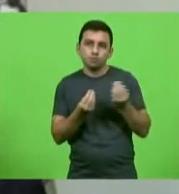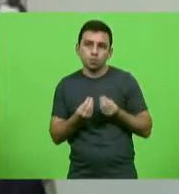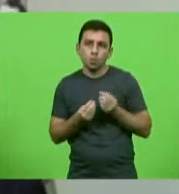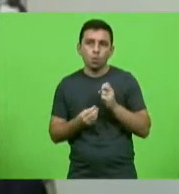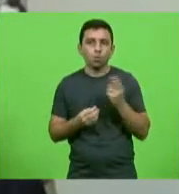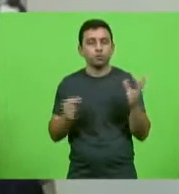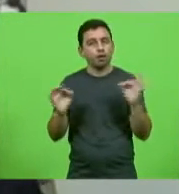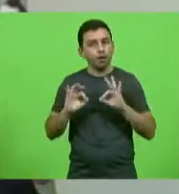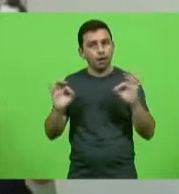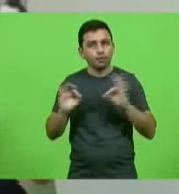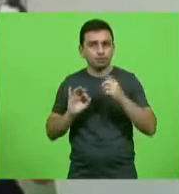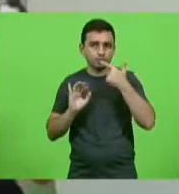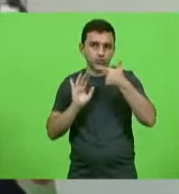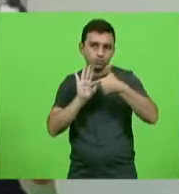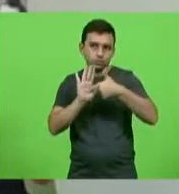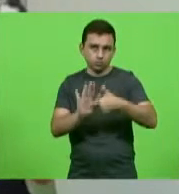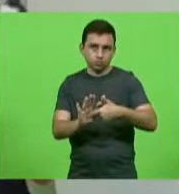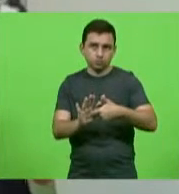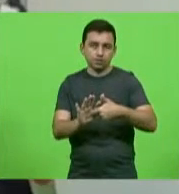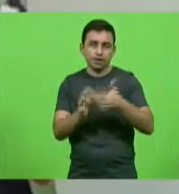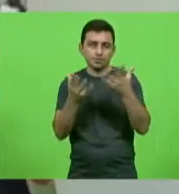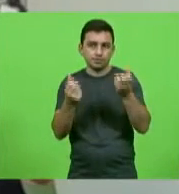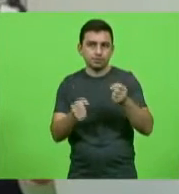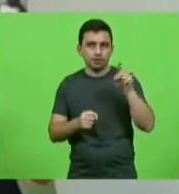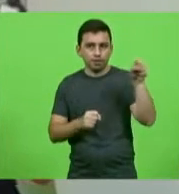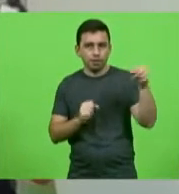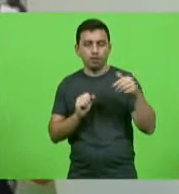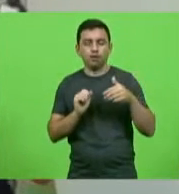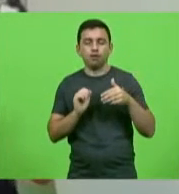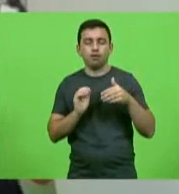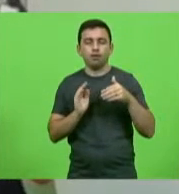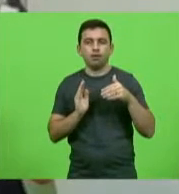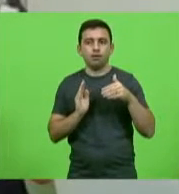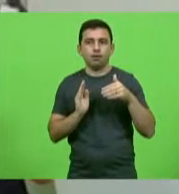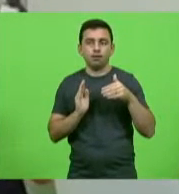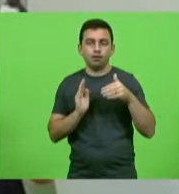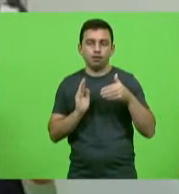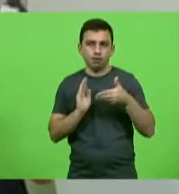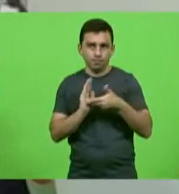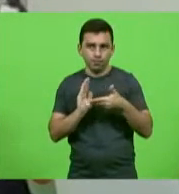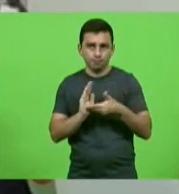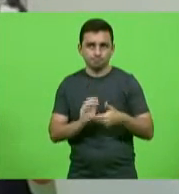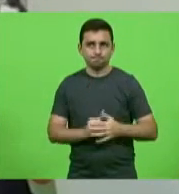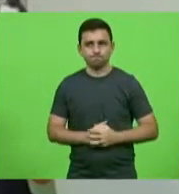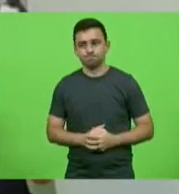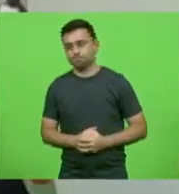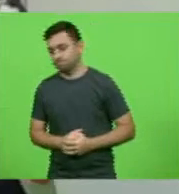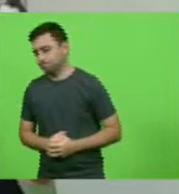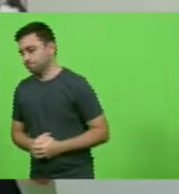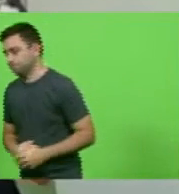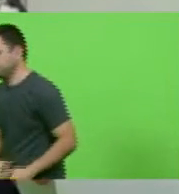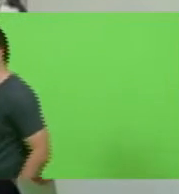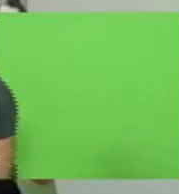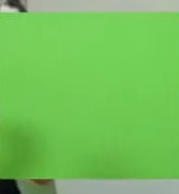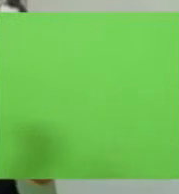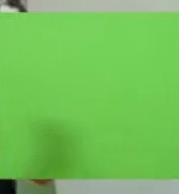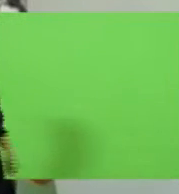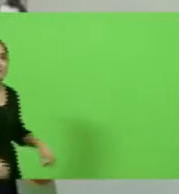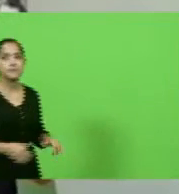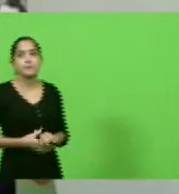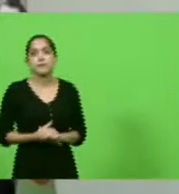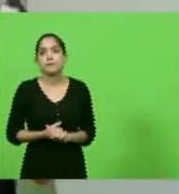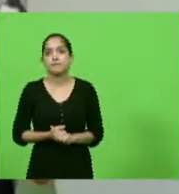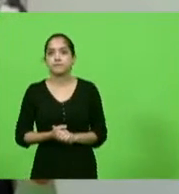da denúncia autorizada pela Câmara, no caso, a Câmara dos Deputados. Há três ordens de